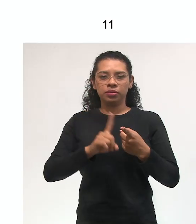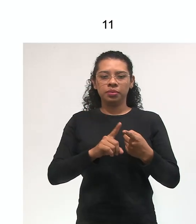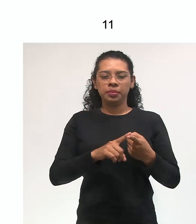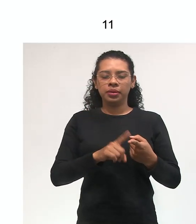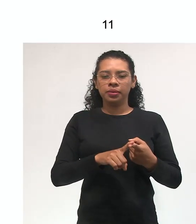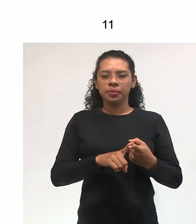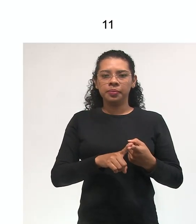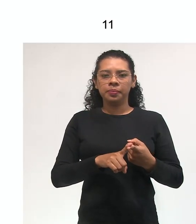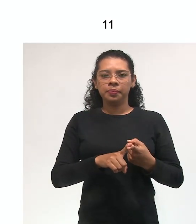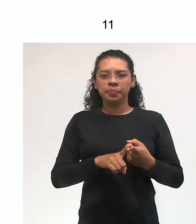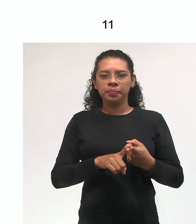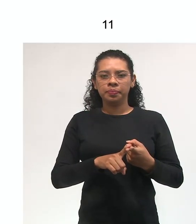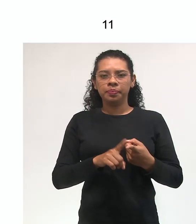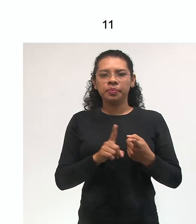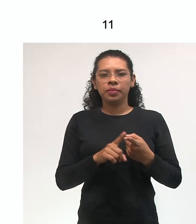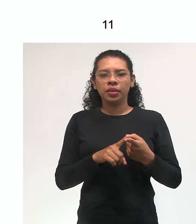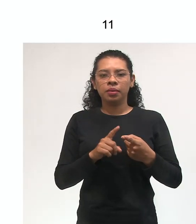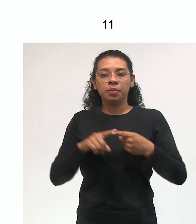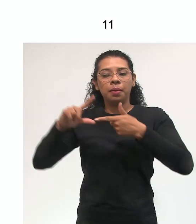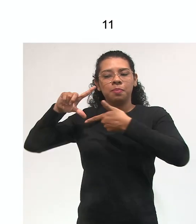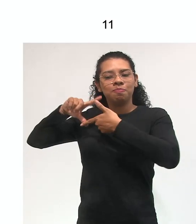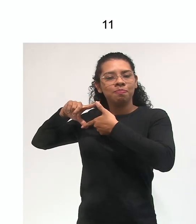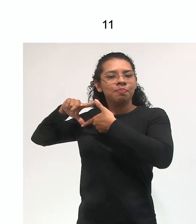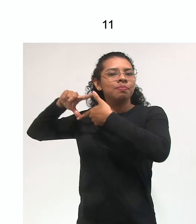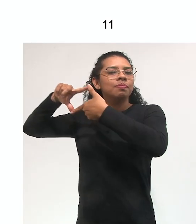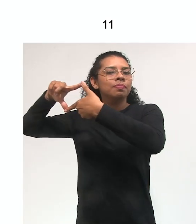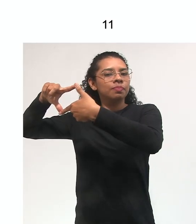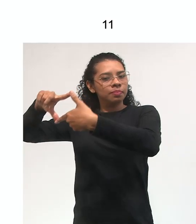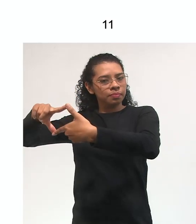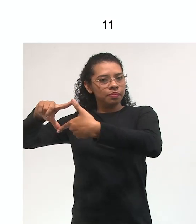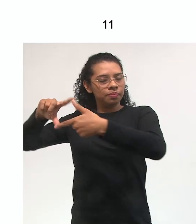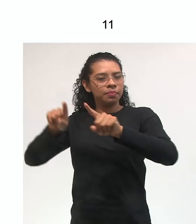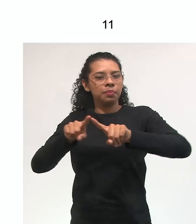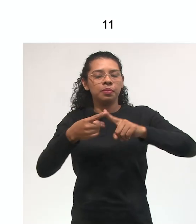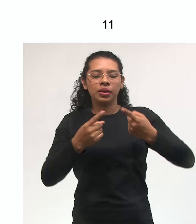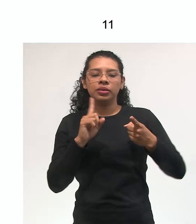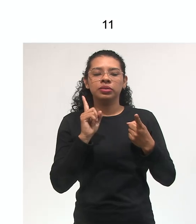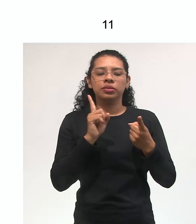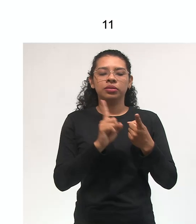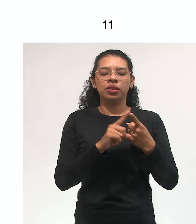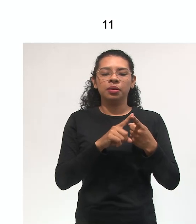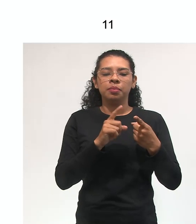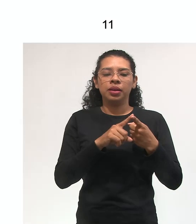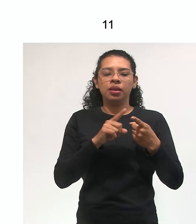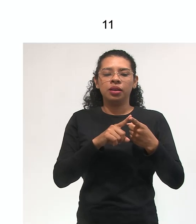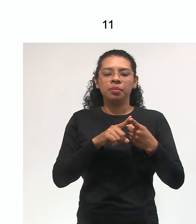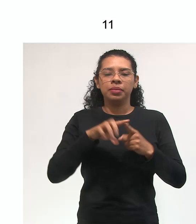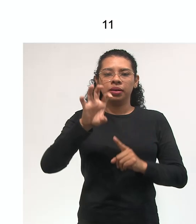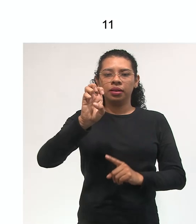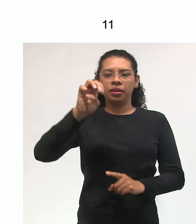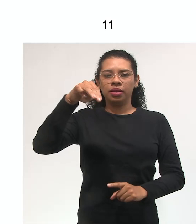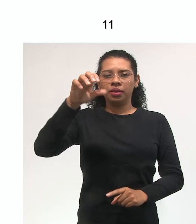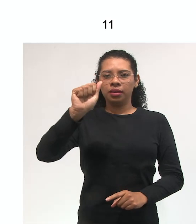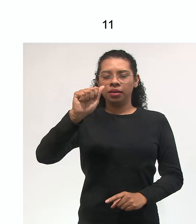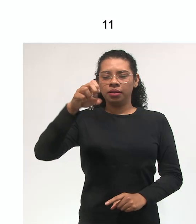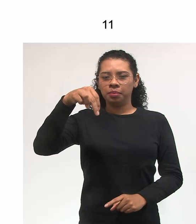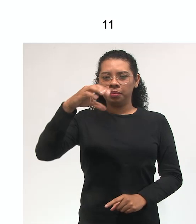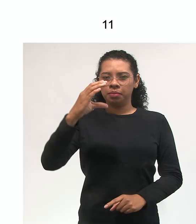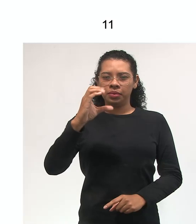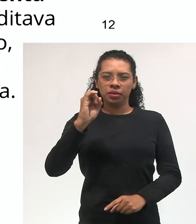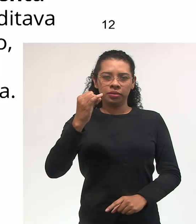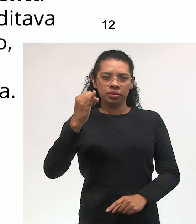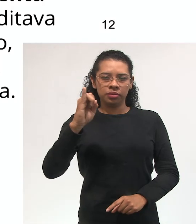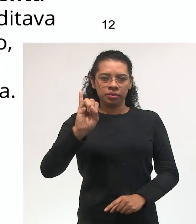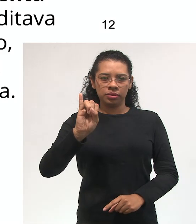Tanto para alienação como para emancipação. Vamos avançar mais um